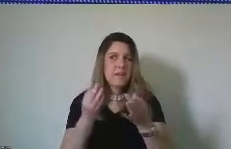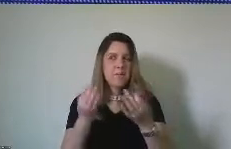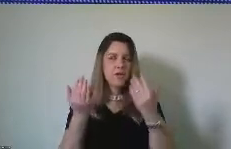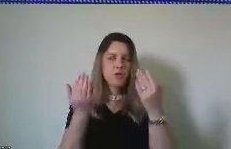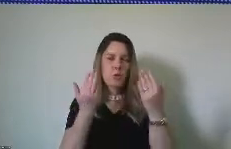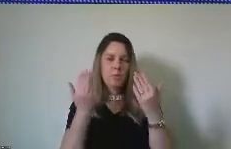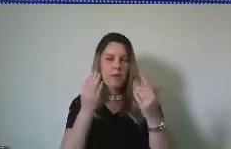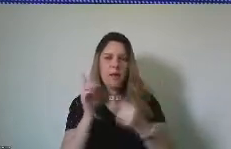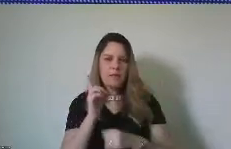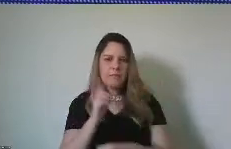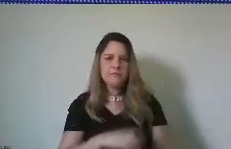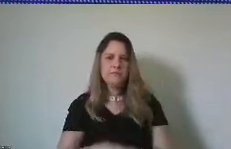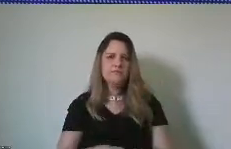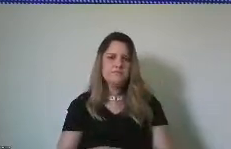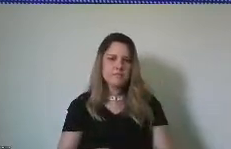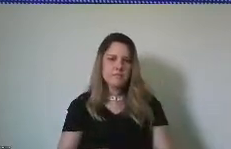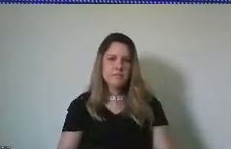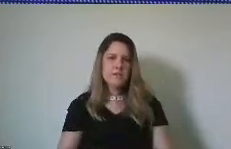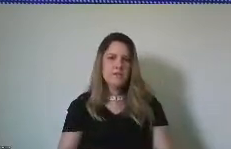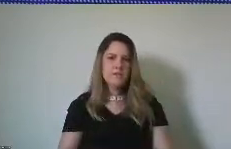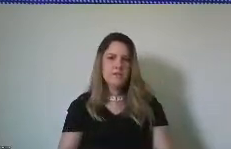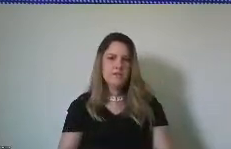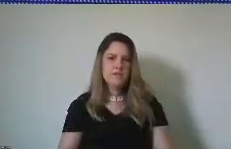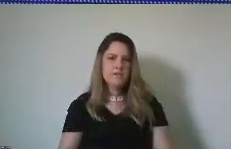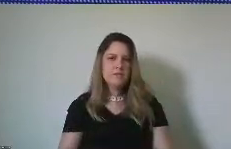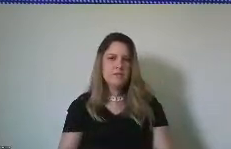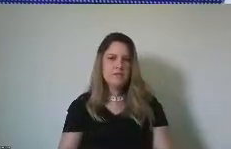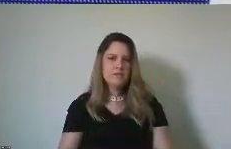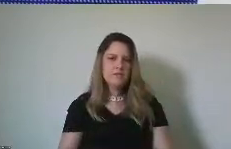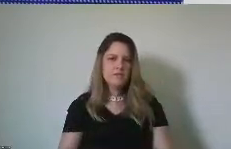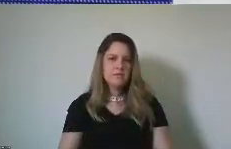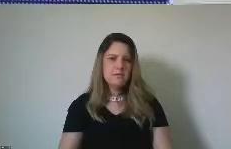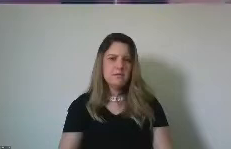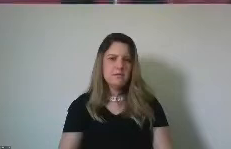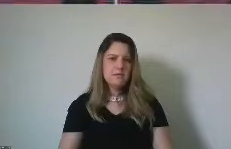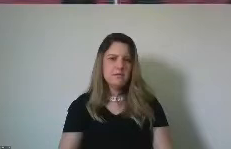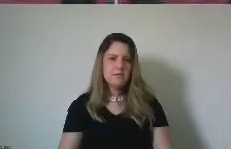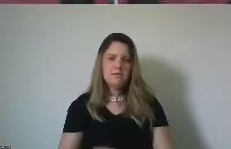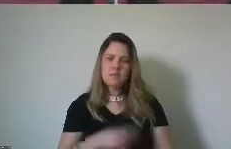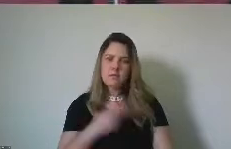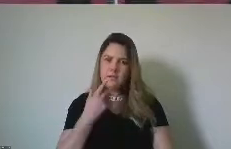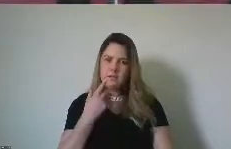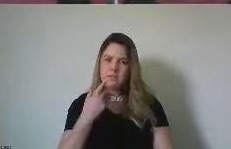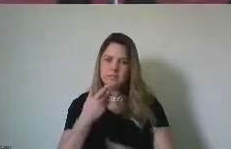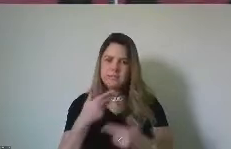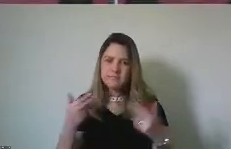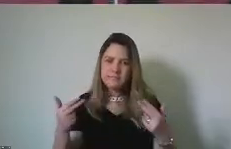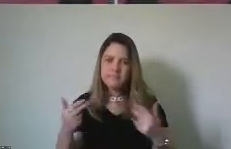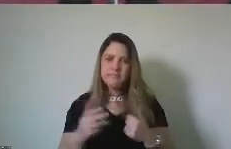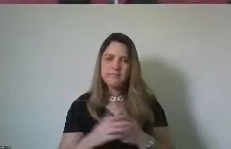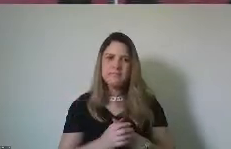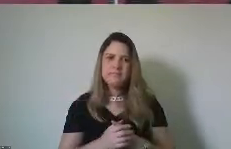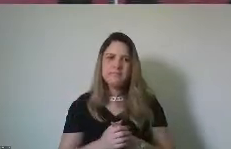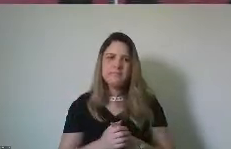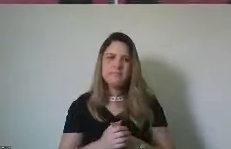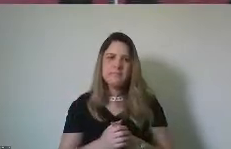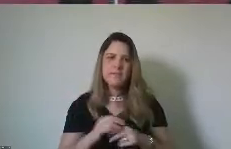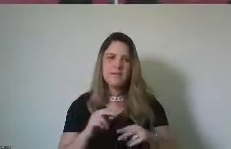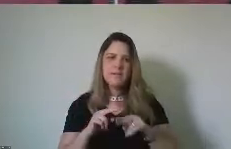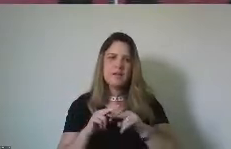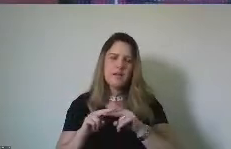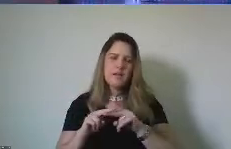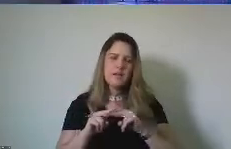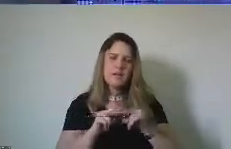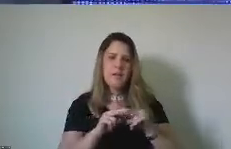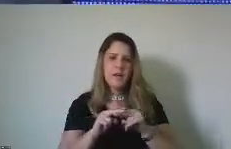então por isso que é complicado fazer eu vou usar reforçar o comentário da Silvia com